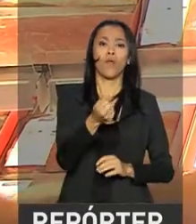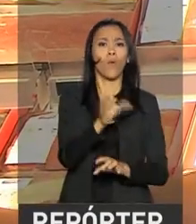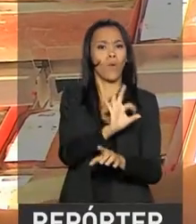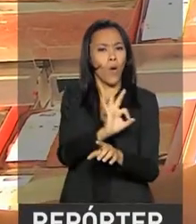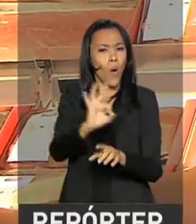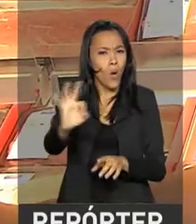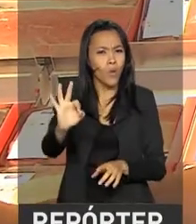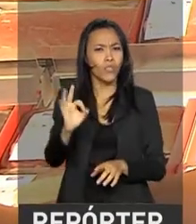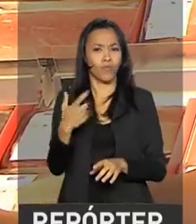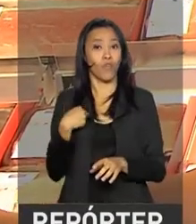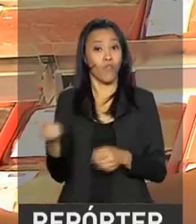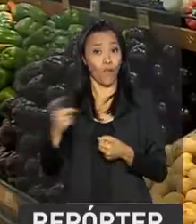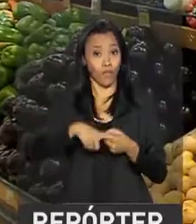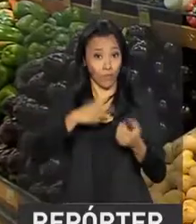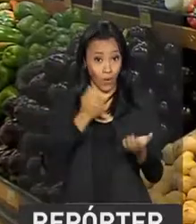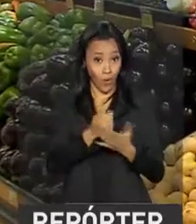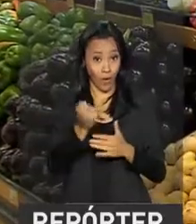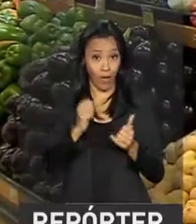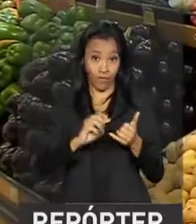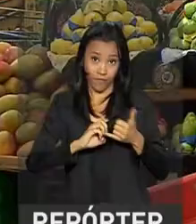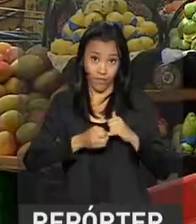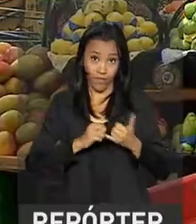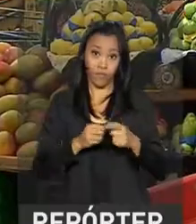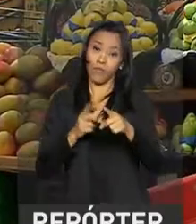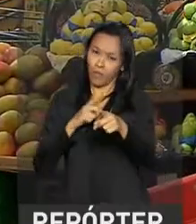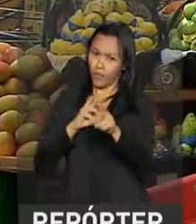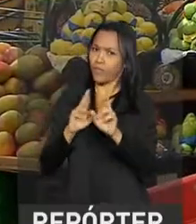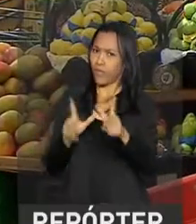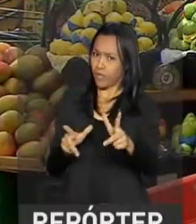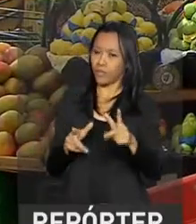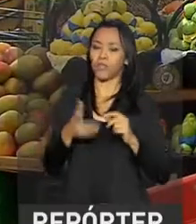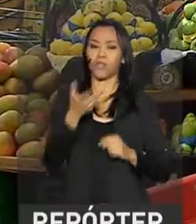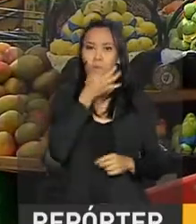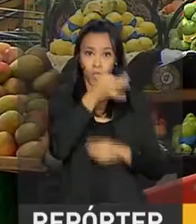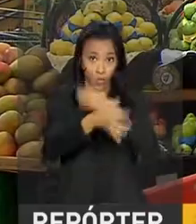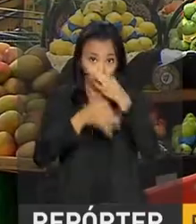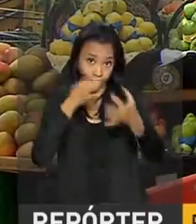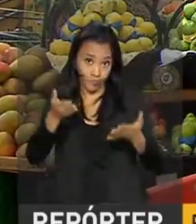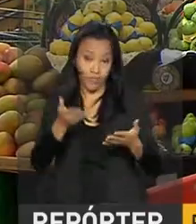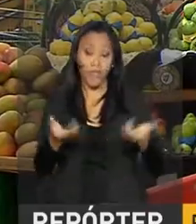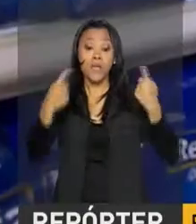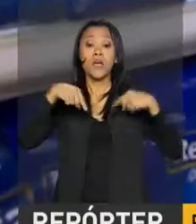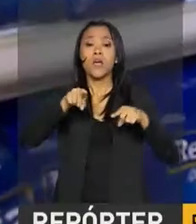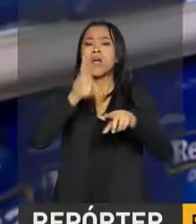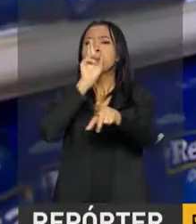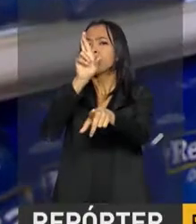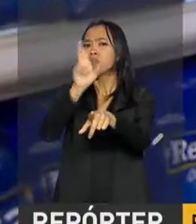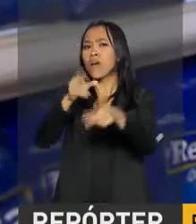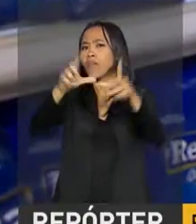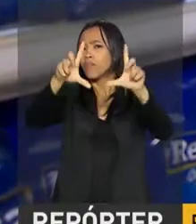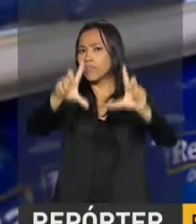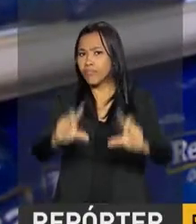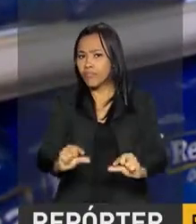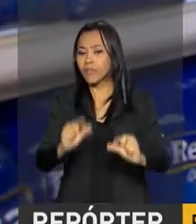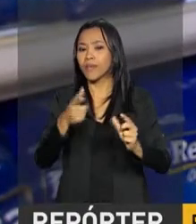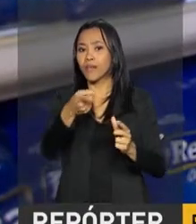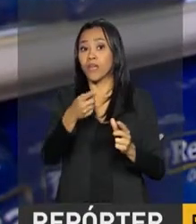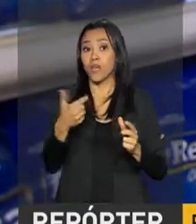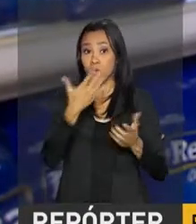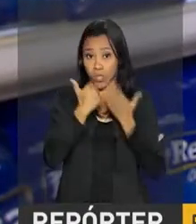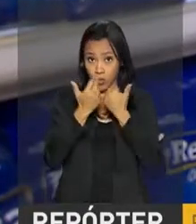vou voltar para pegar o feijão teve diferença maiores responsáveis pela queda da inflação os alimentos fecharam o ano de